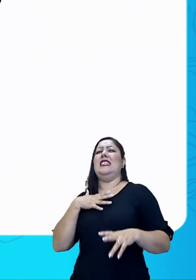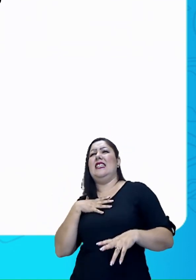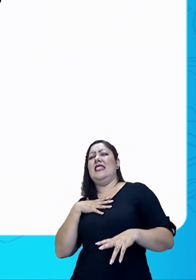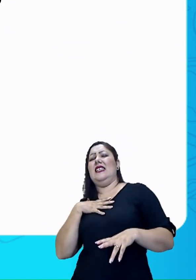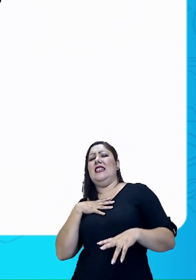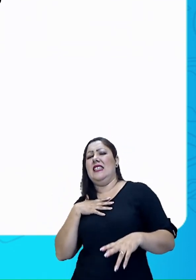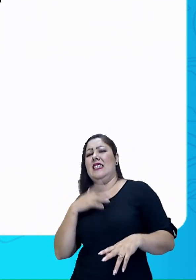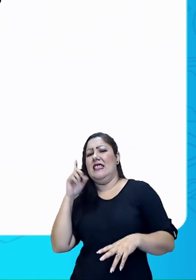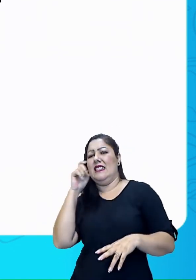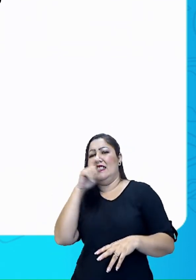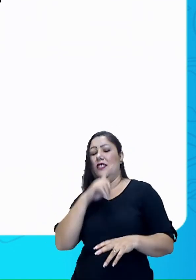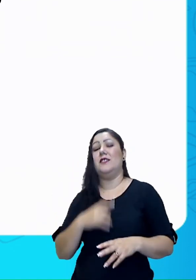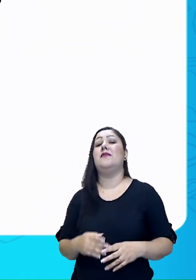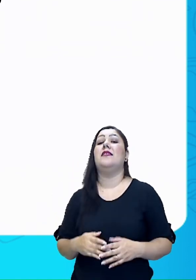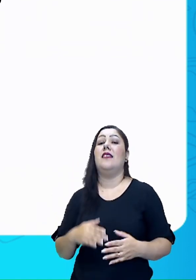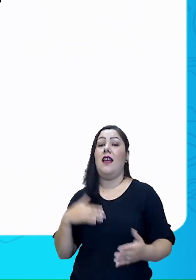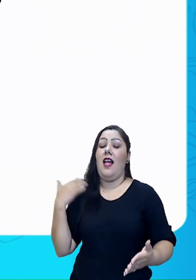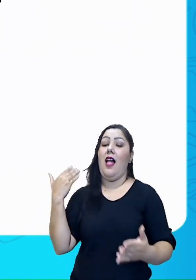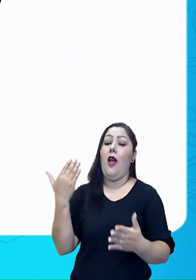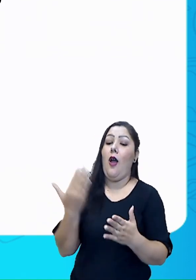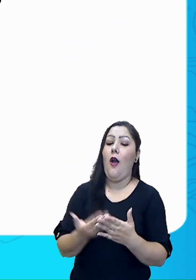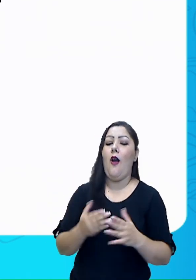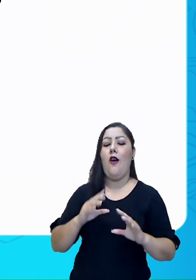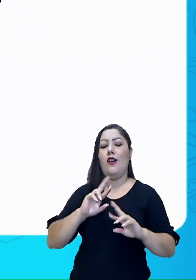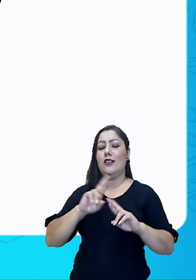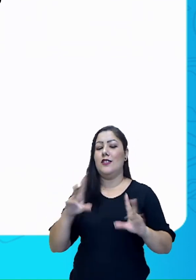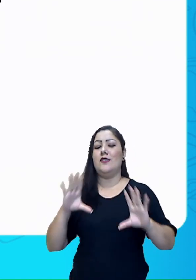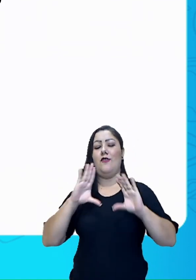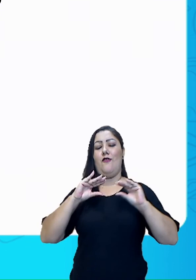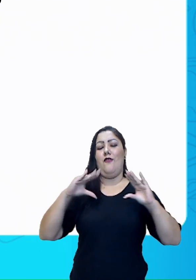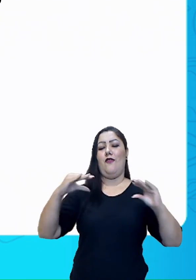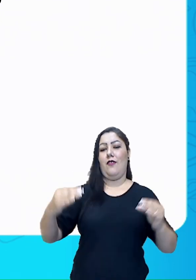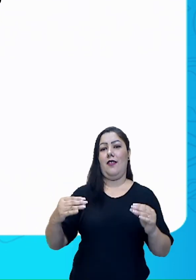fica duro, com medo do dentista. Olha só essa cadeira.